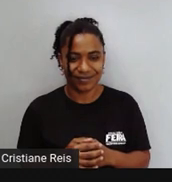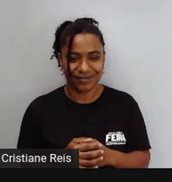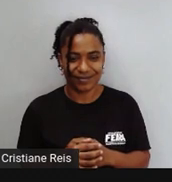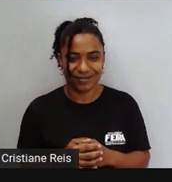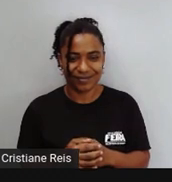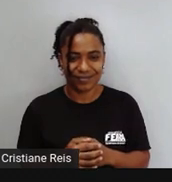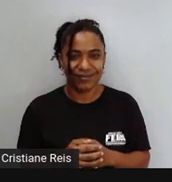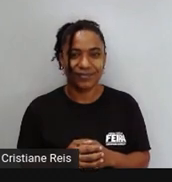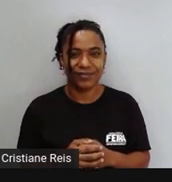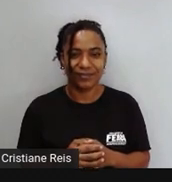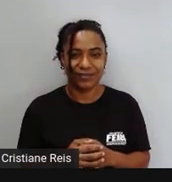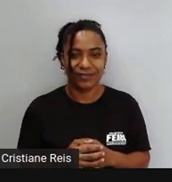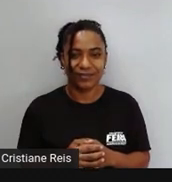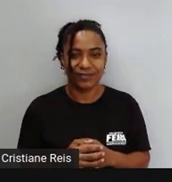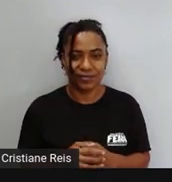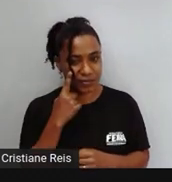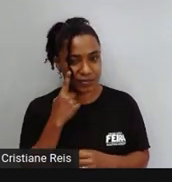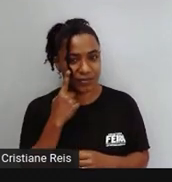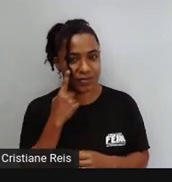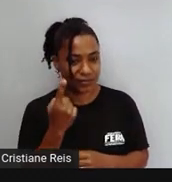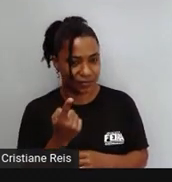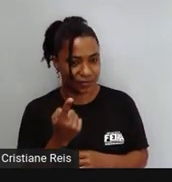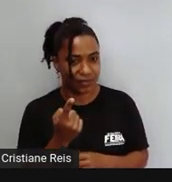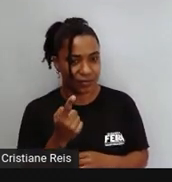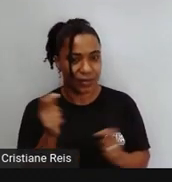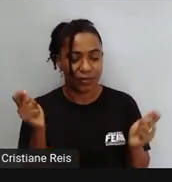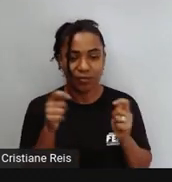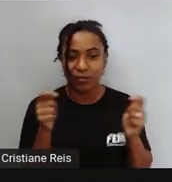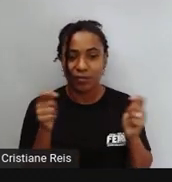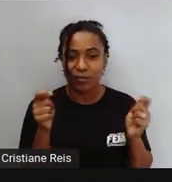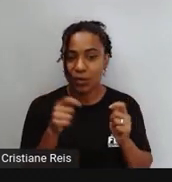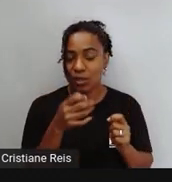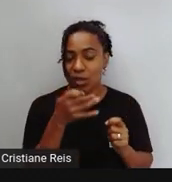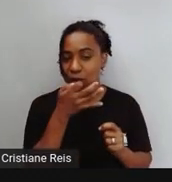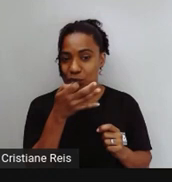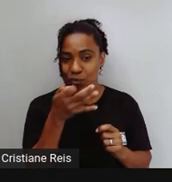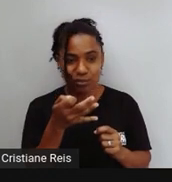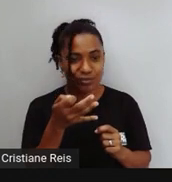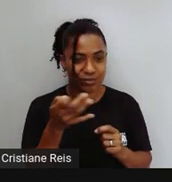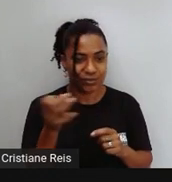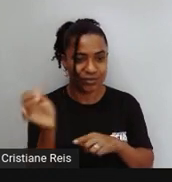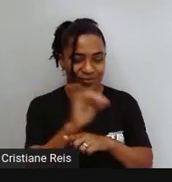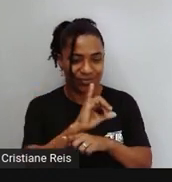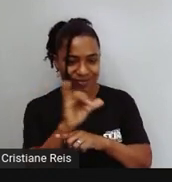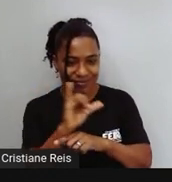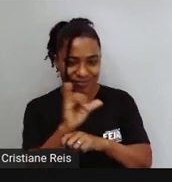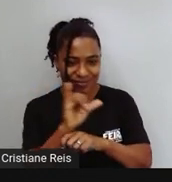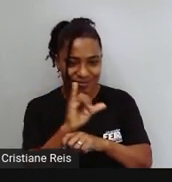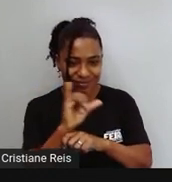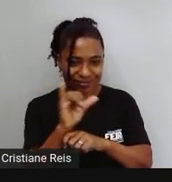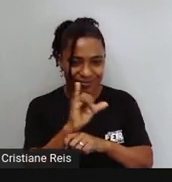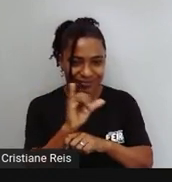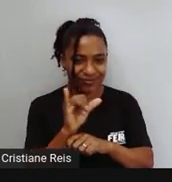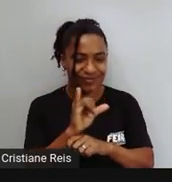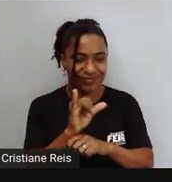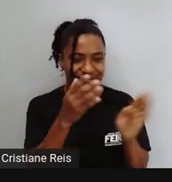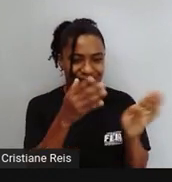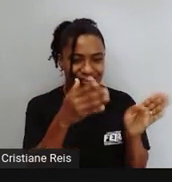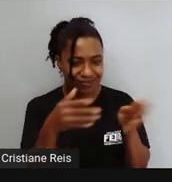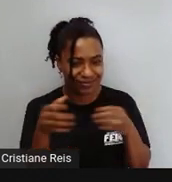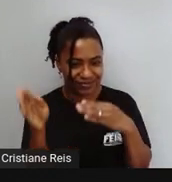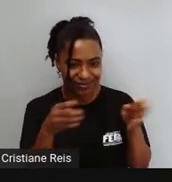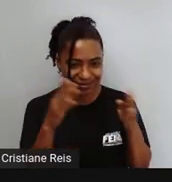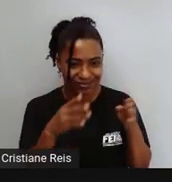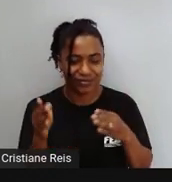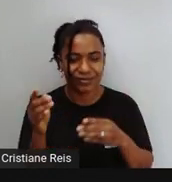Vou deixar aqui como sugestão para que vocês possam curtir, assistir, ouvir este videoclipe